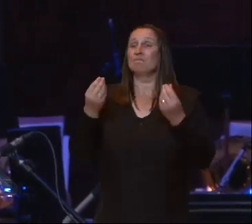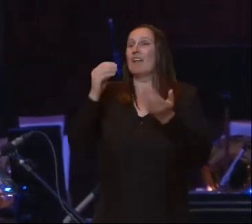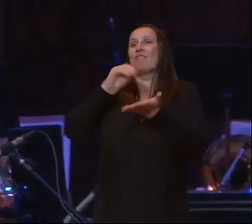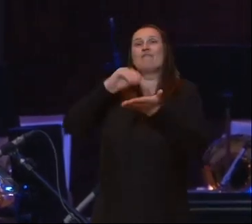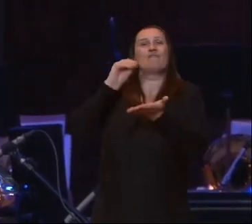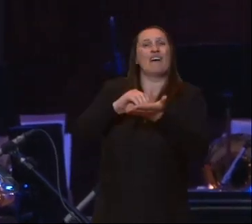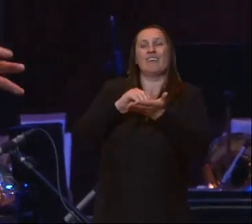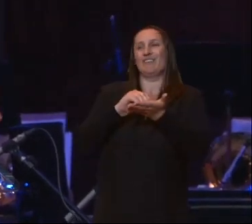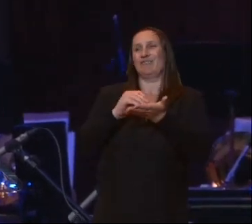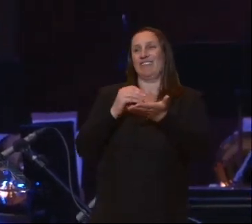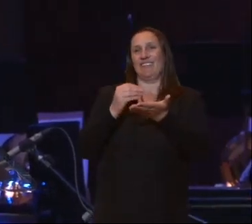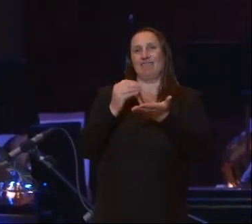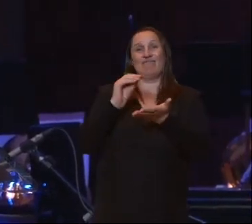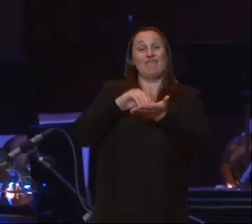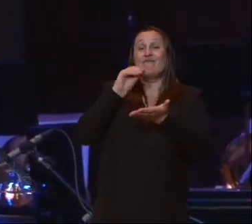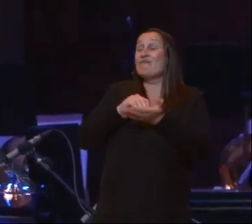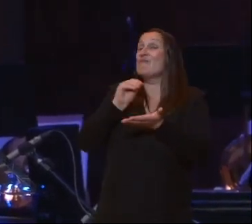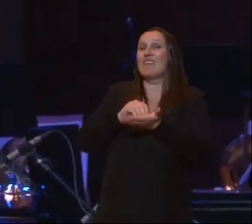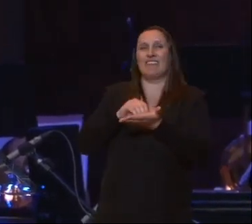Os recursos acabaram.